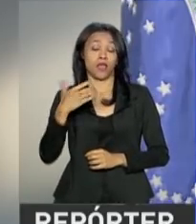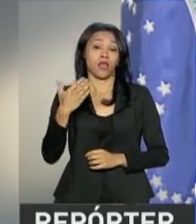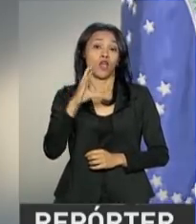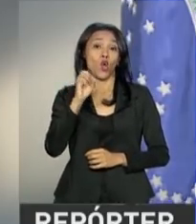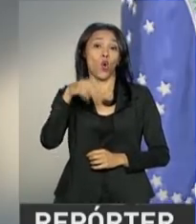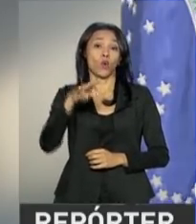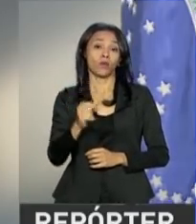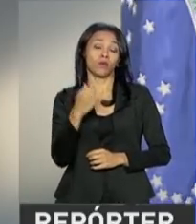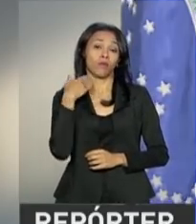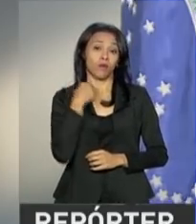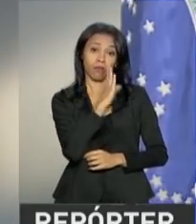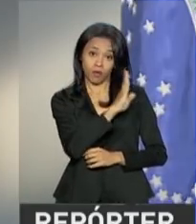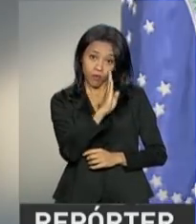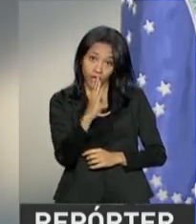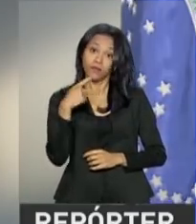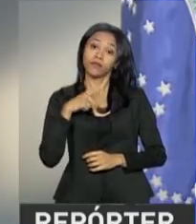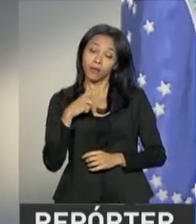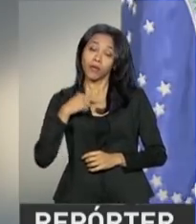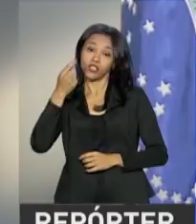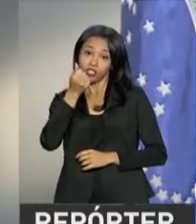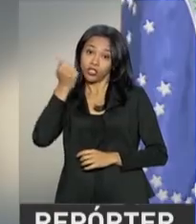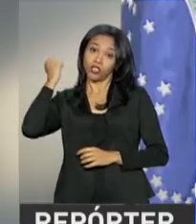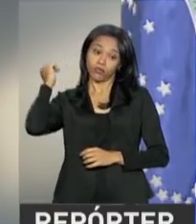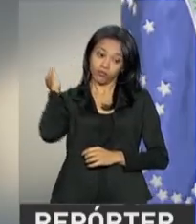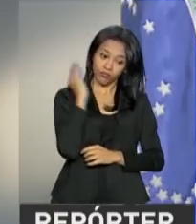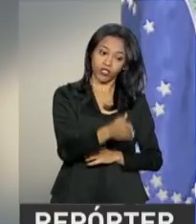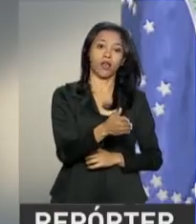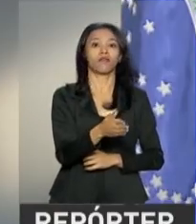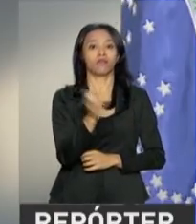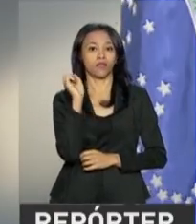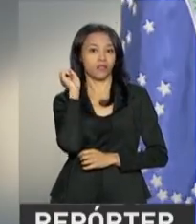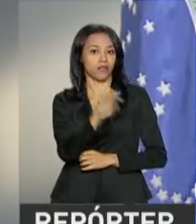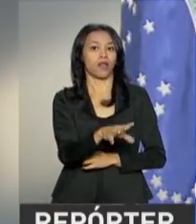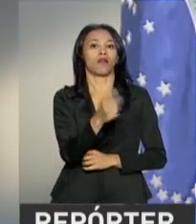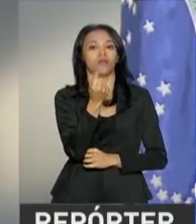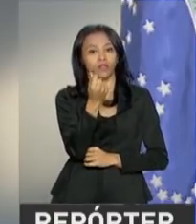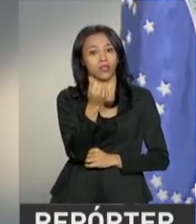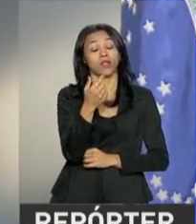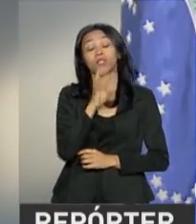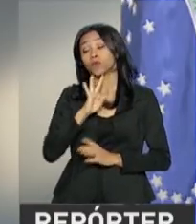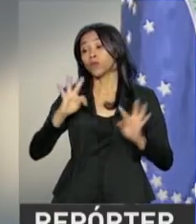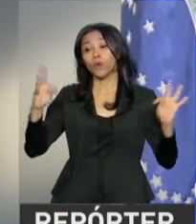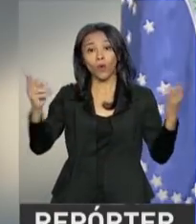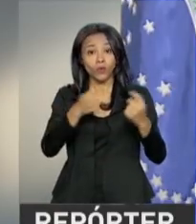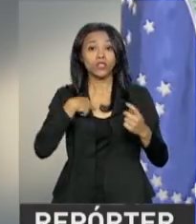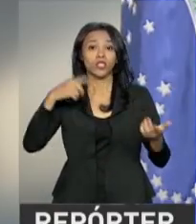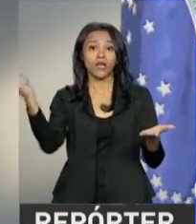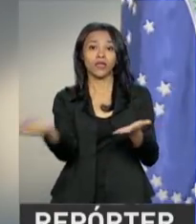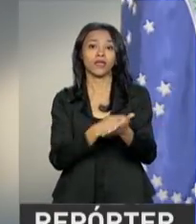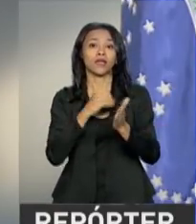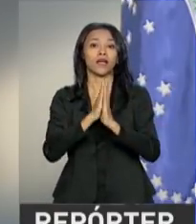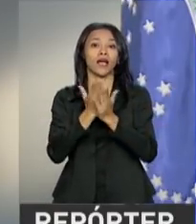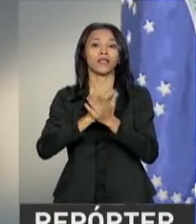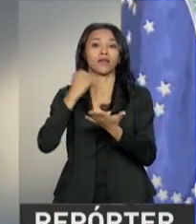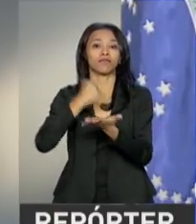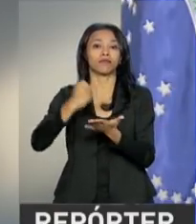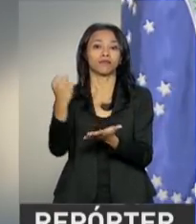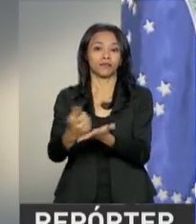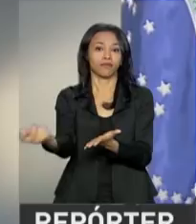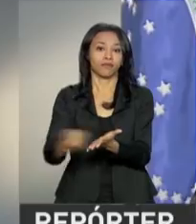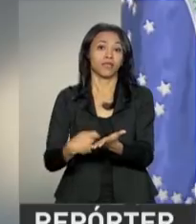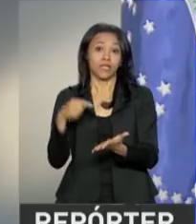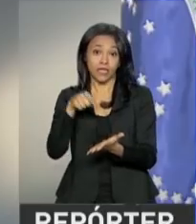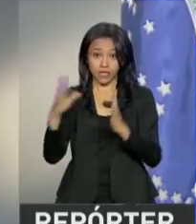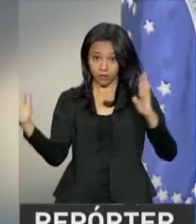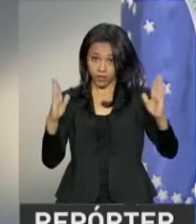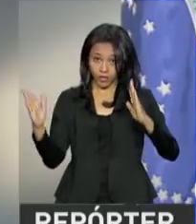receberá o crédito direto na conta todos os brasileiros que tiveram carteira assinada em algum período de